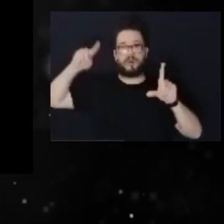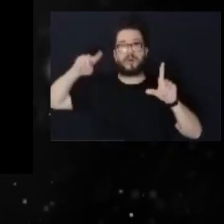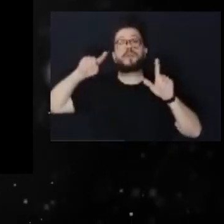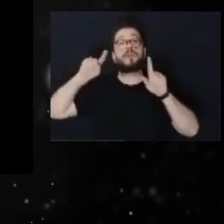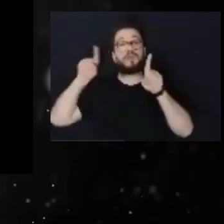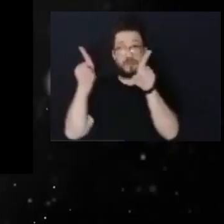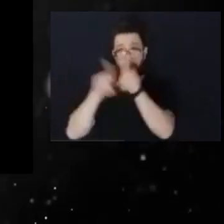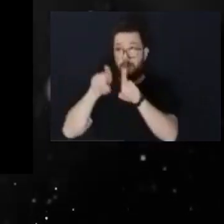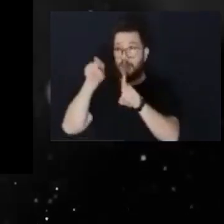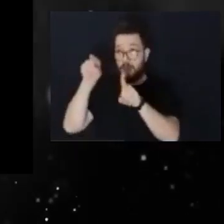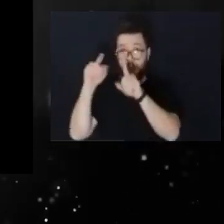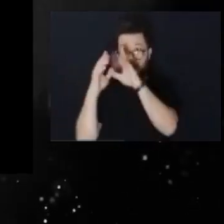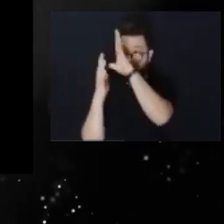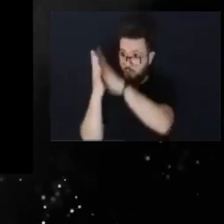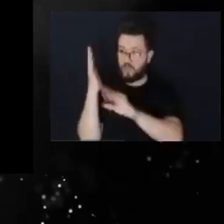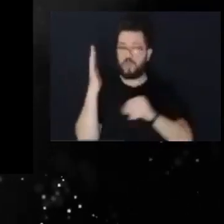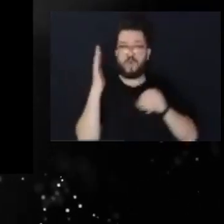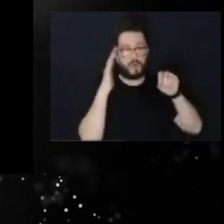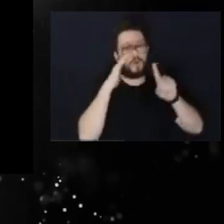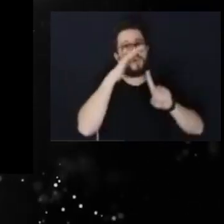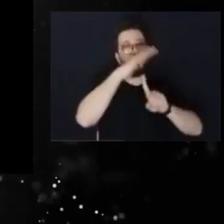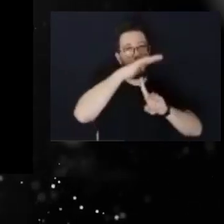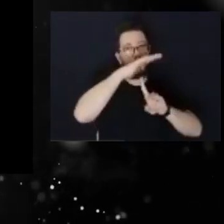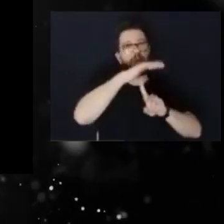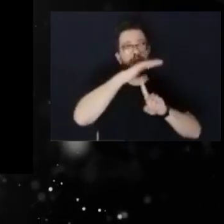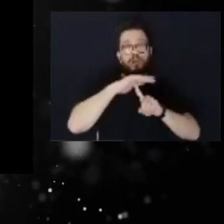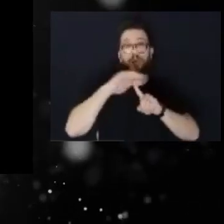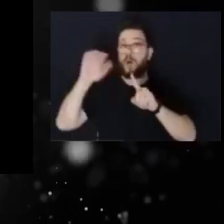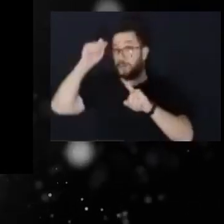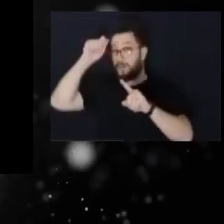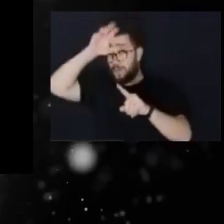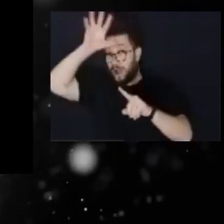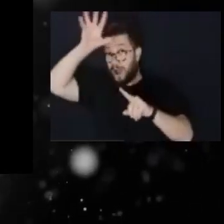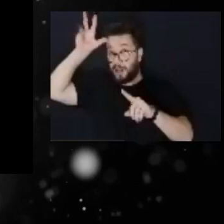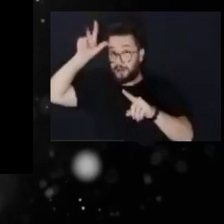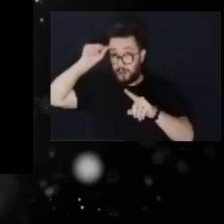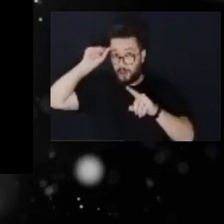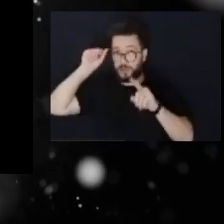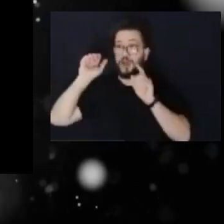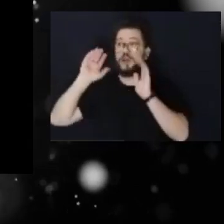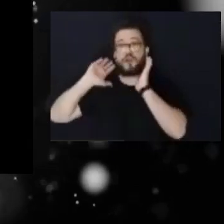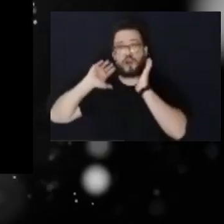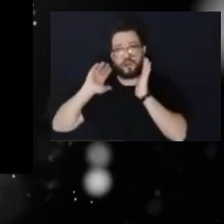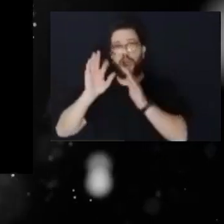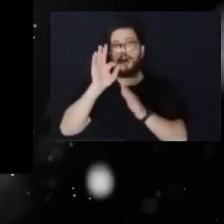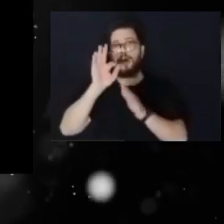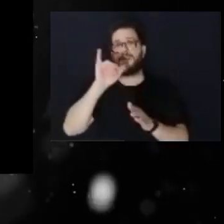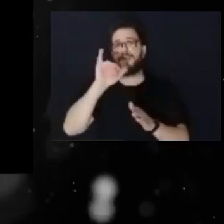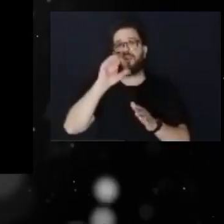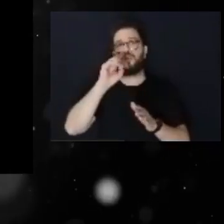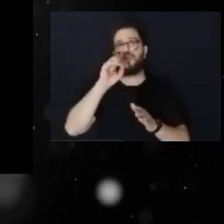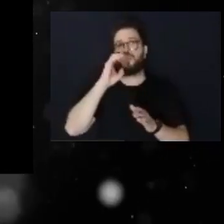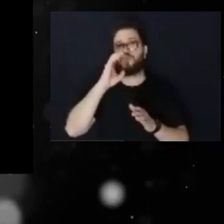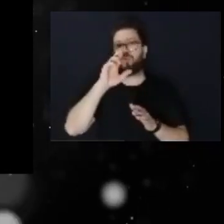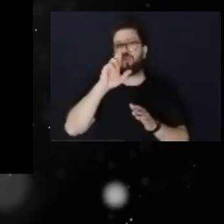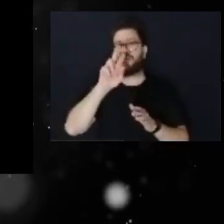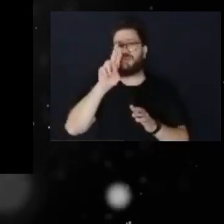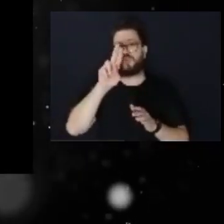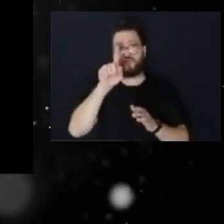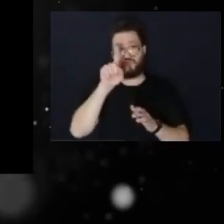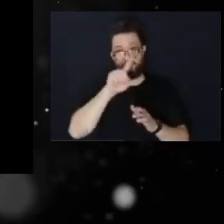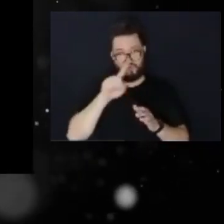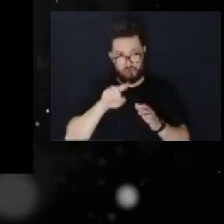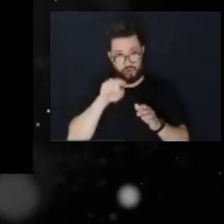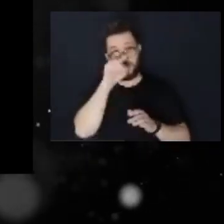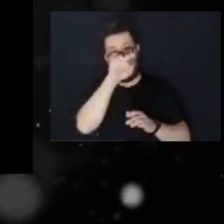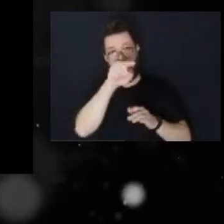Então, esses dados aqui para Manaus foram corroborados por uma nota técnica da Fiocruz, onde nós não víamos a ocorrência